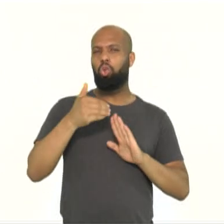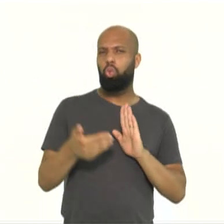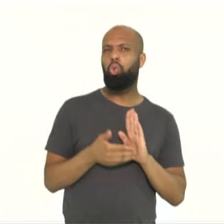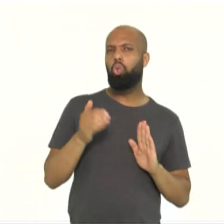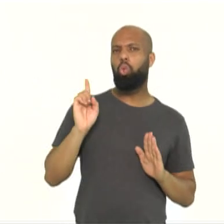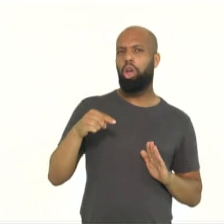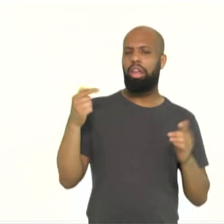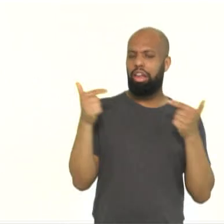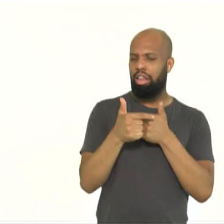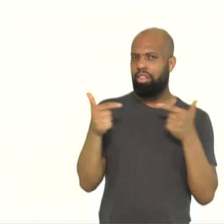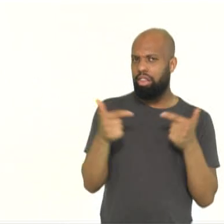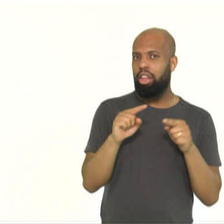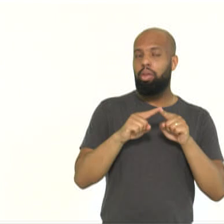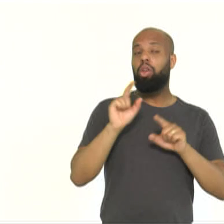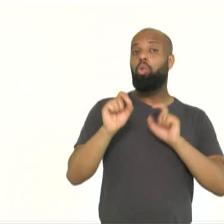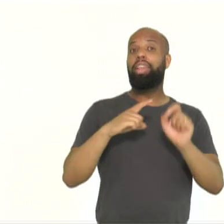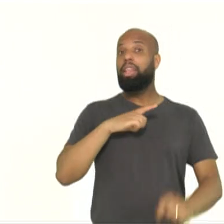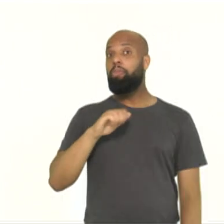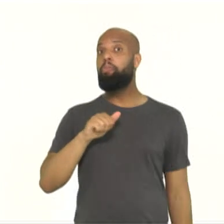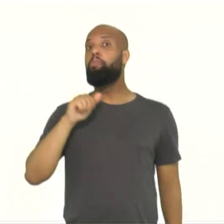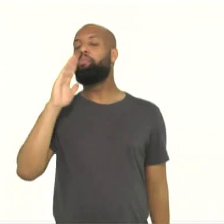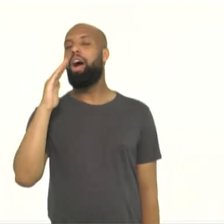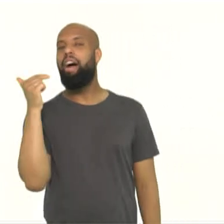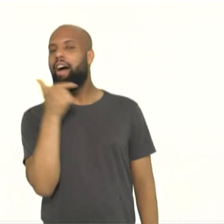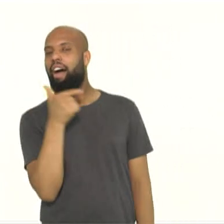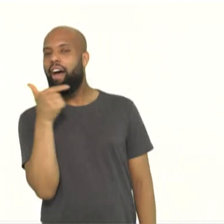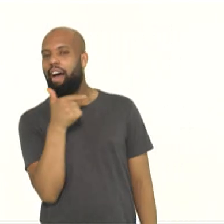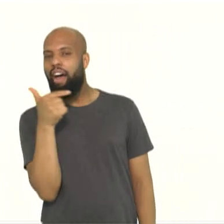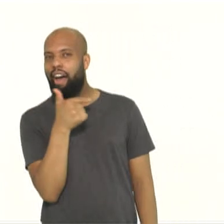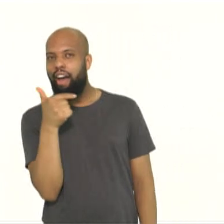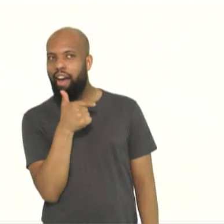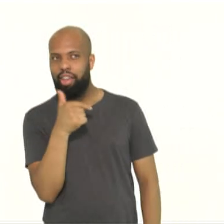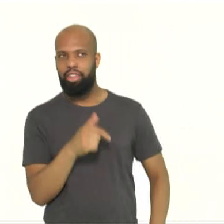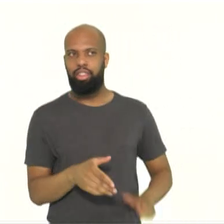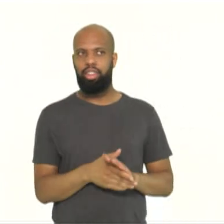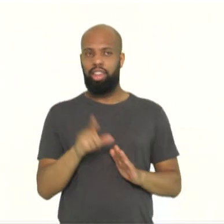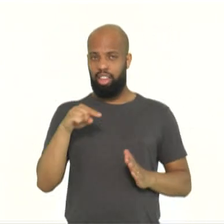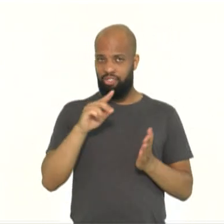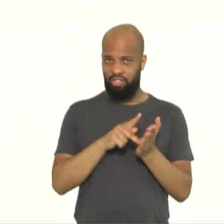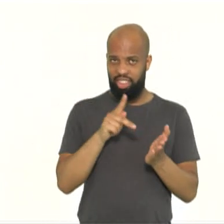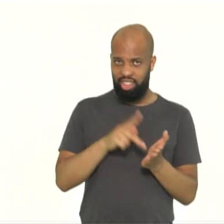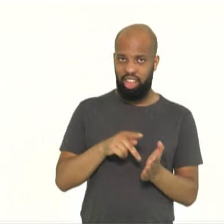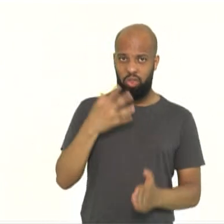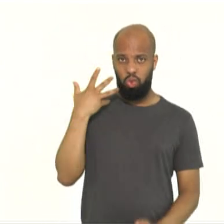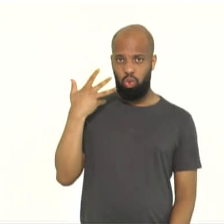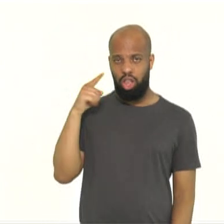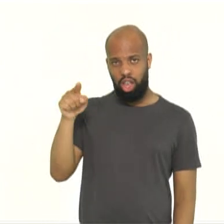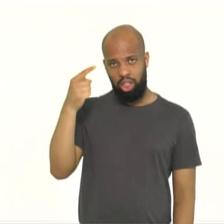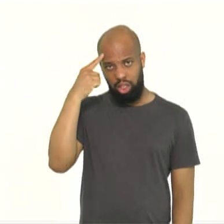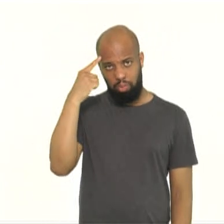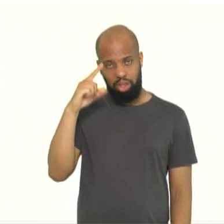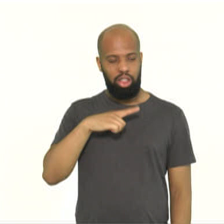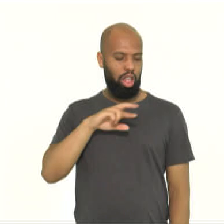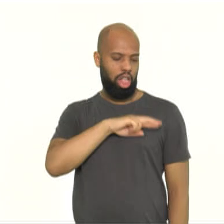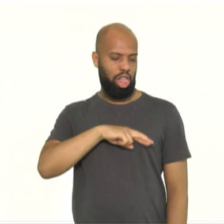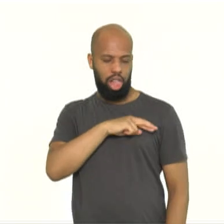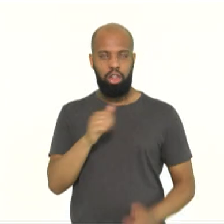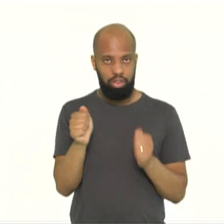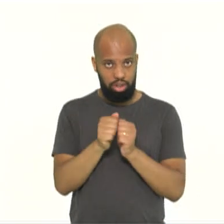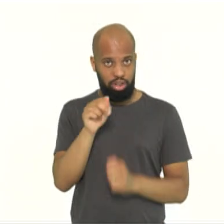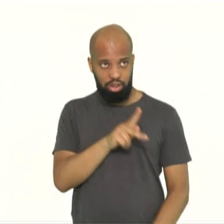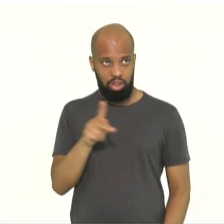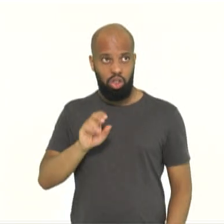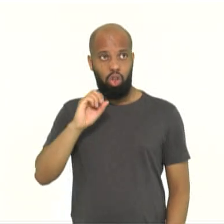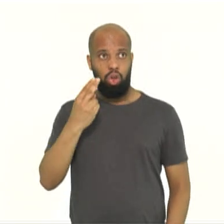engraçado, gracioso, mas o que mais provoca humor? Será que é o fato do Gaturro pensar que está vivendo esse romance com a professora?